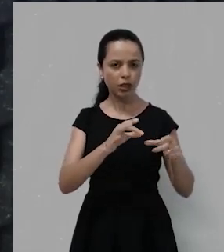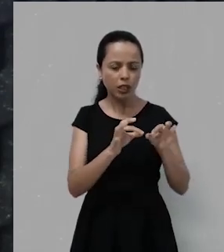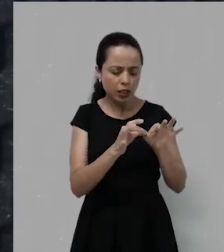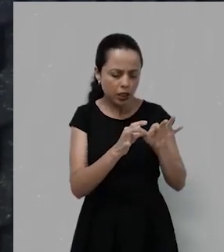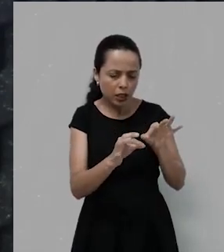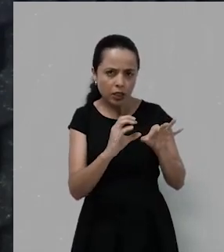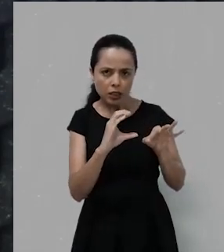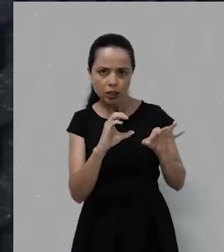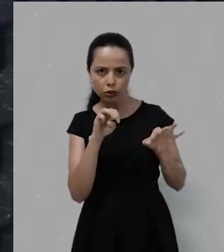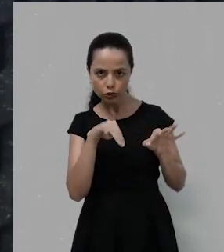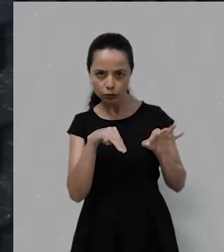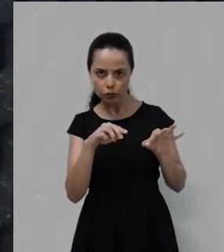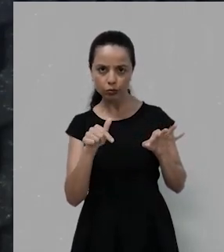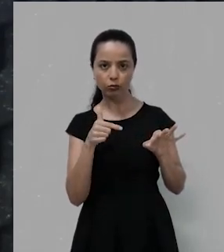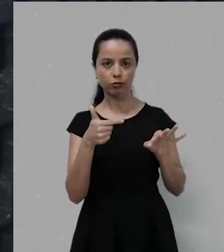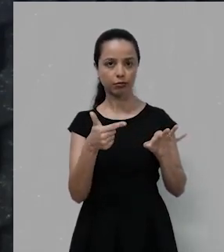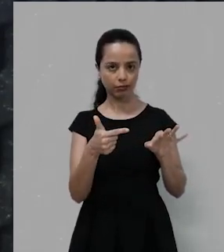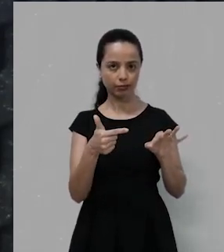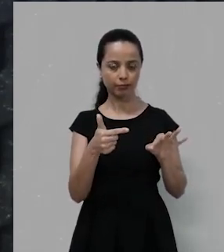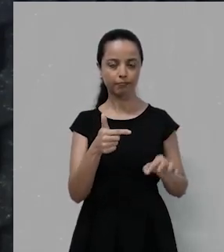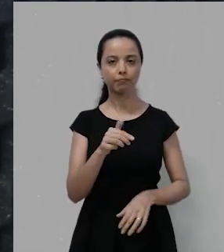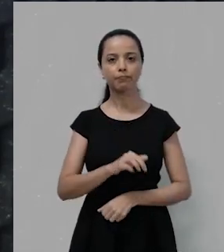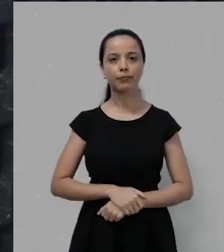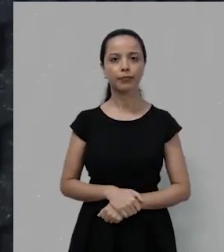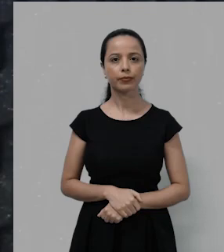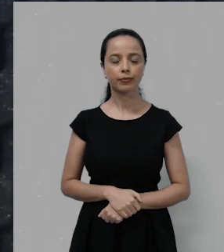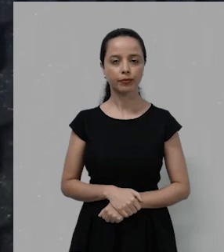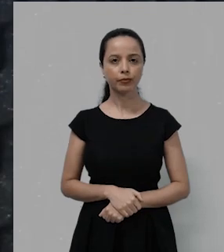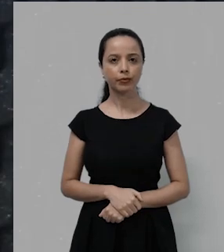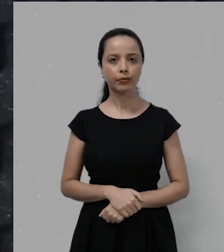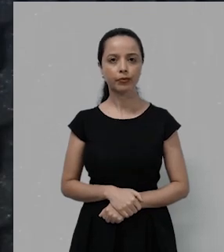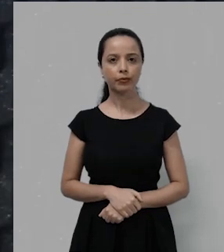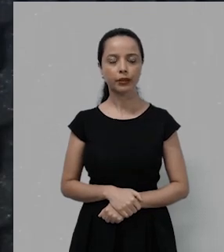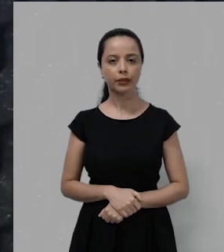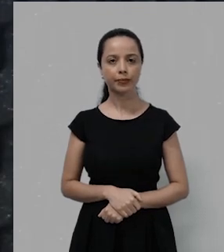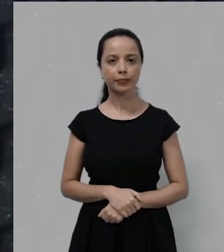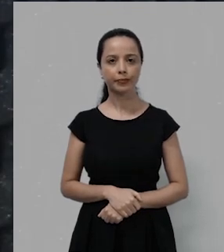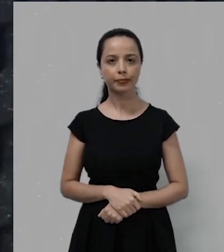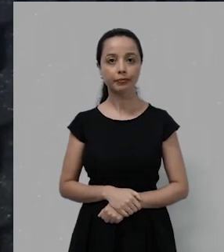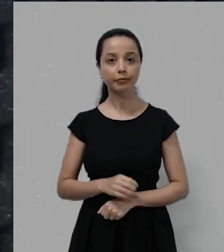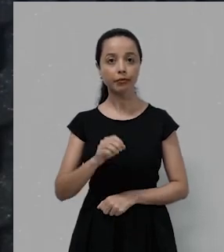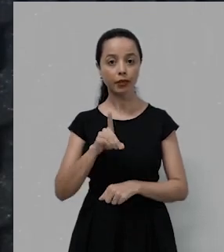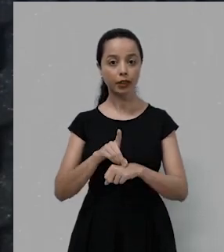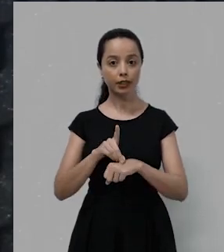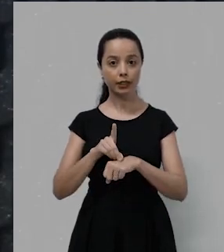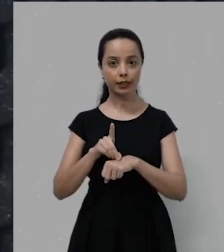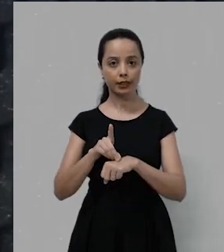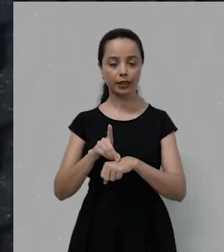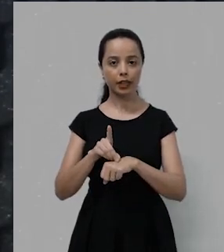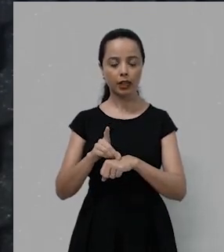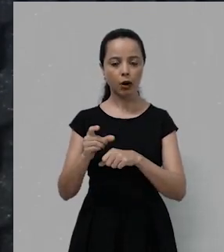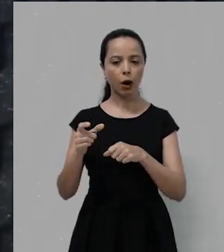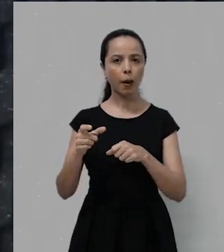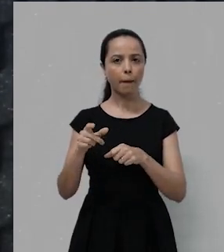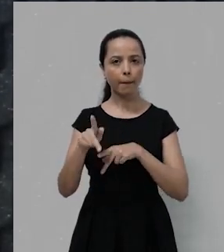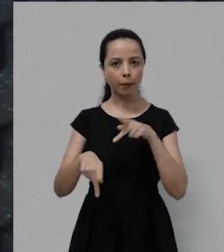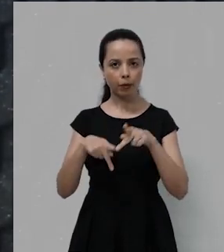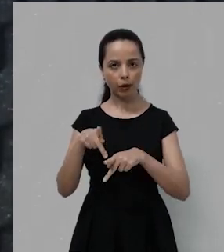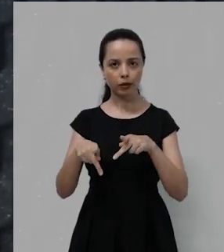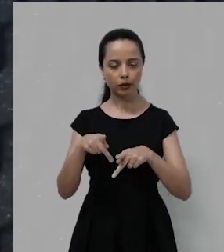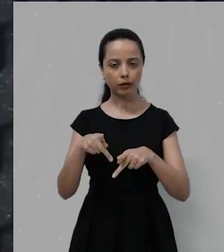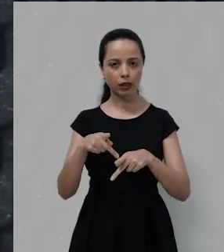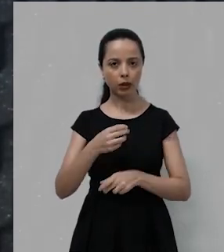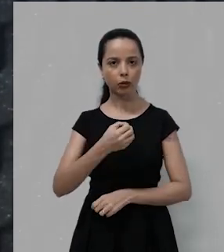centímetros quadrados, por exemplo. Ok? Então, essa densidade populacional, segundo o gráfico 3, inicialmente